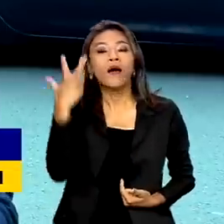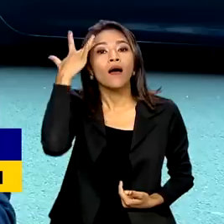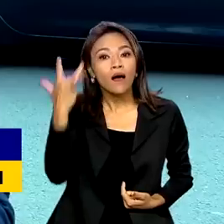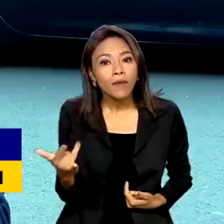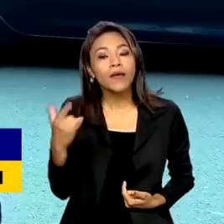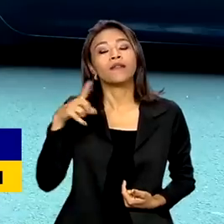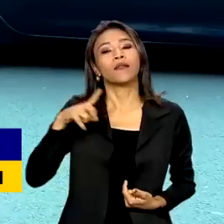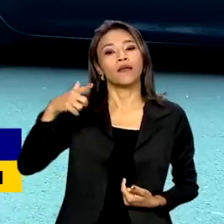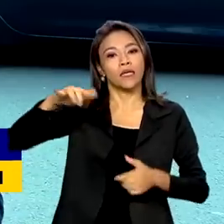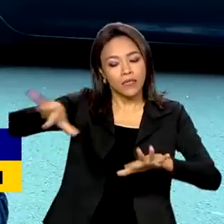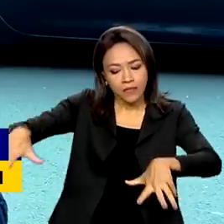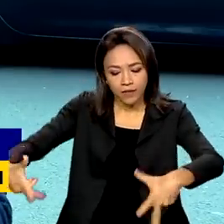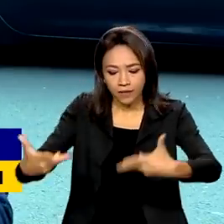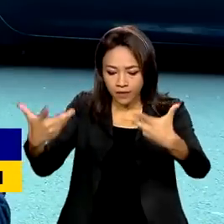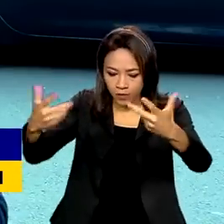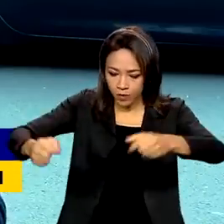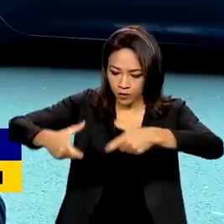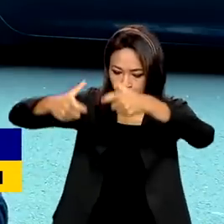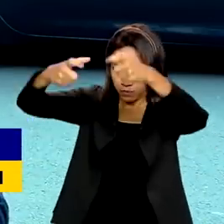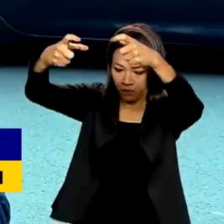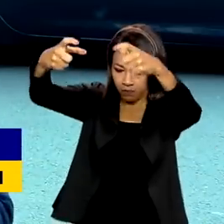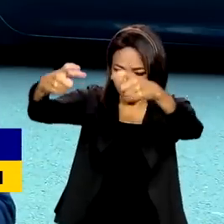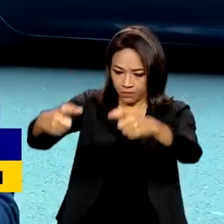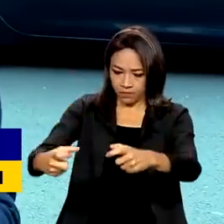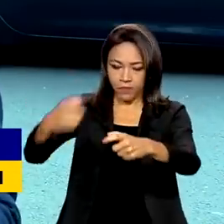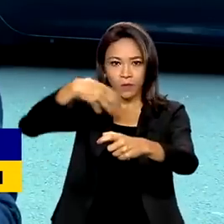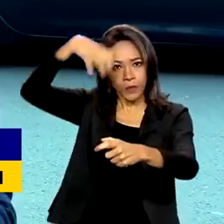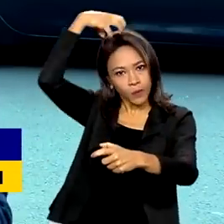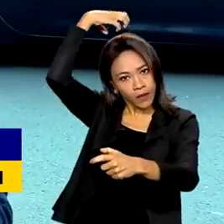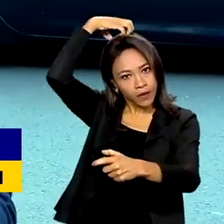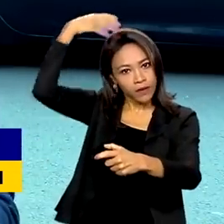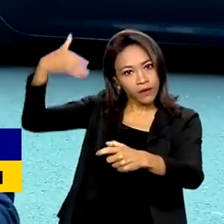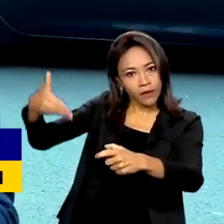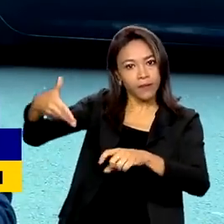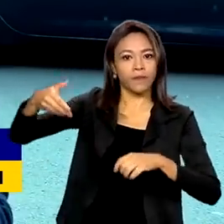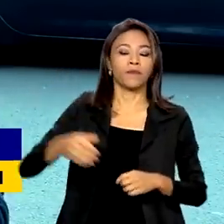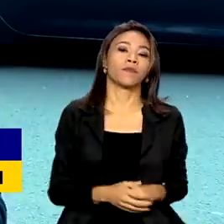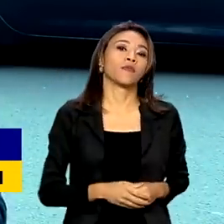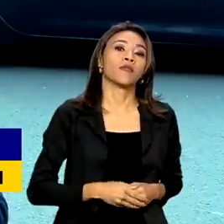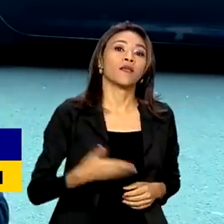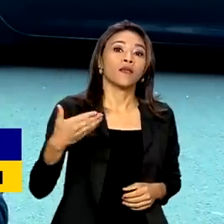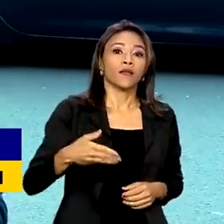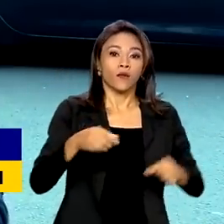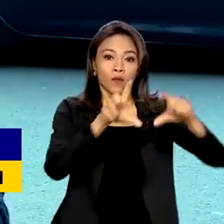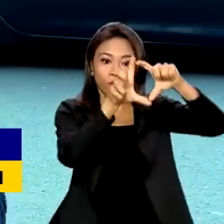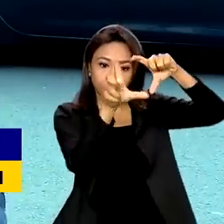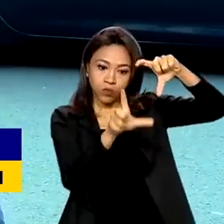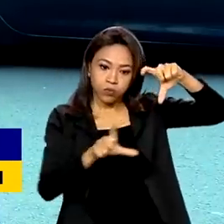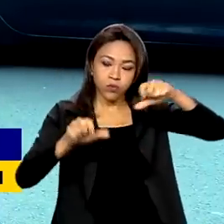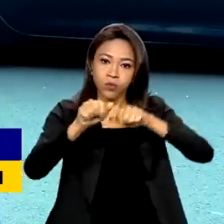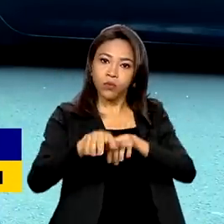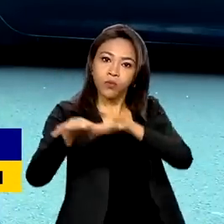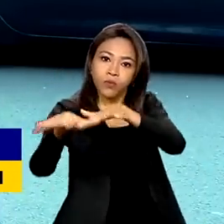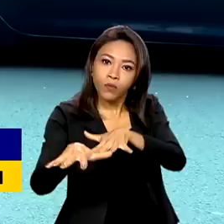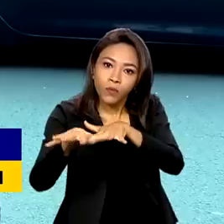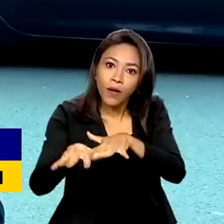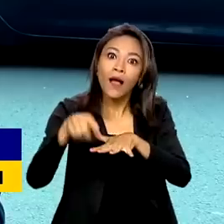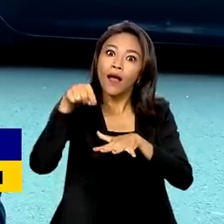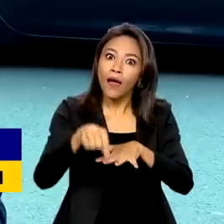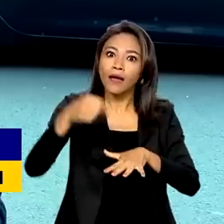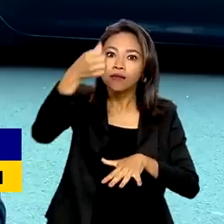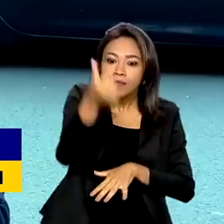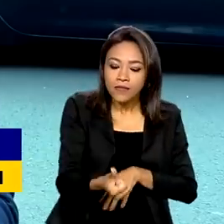da cerimônia de coroação do rei Charles. O Reino Unido é a sexta maior economia do mundo e está em busca de